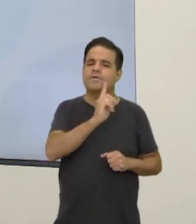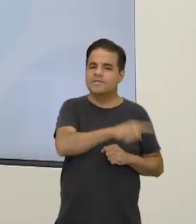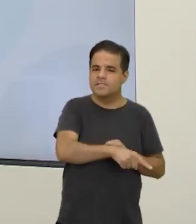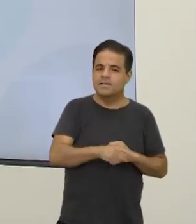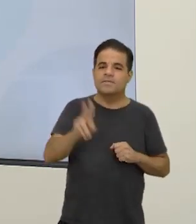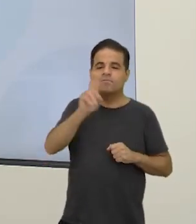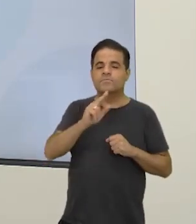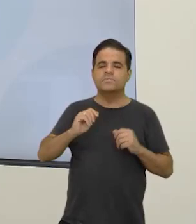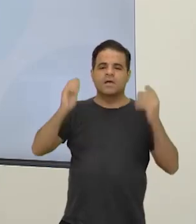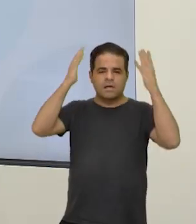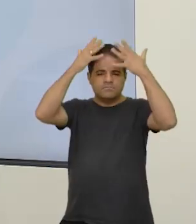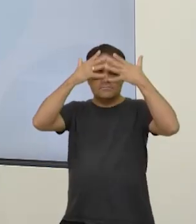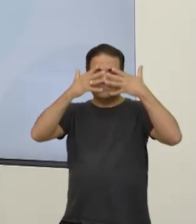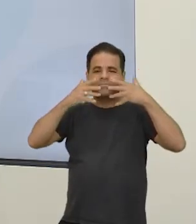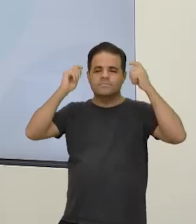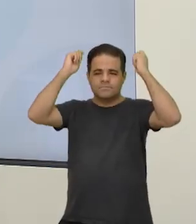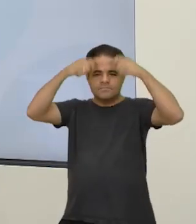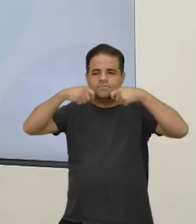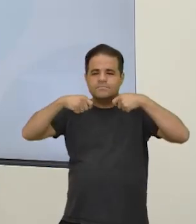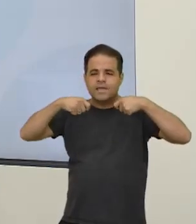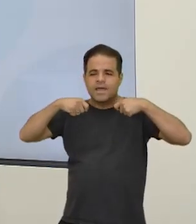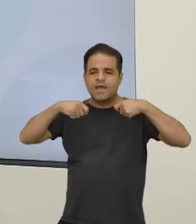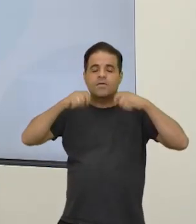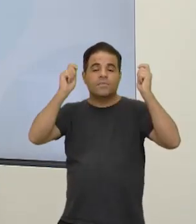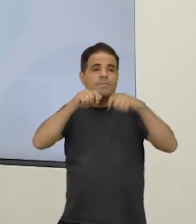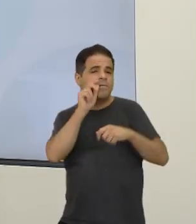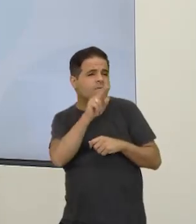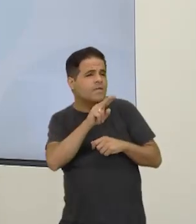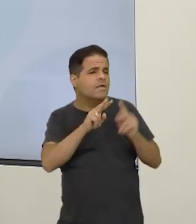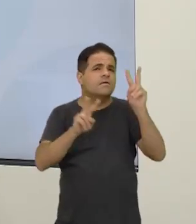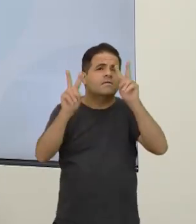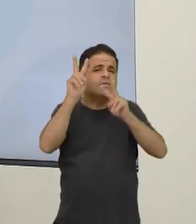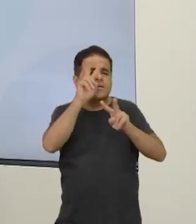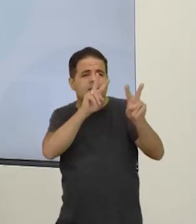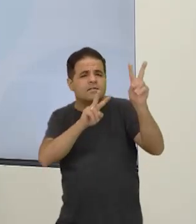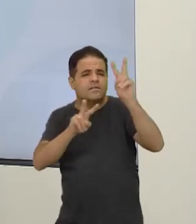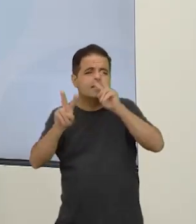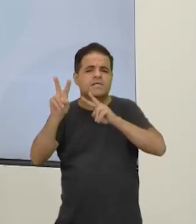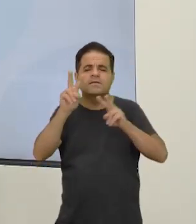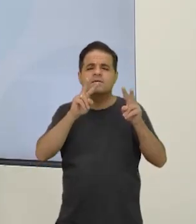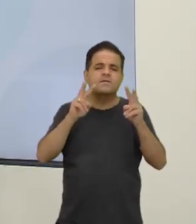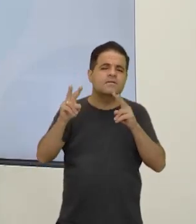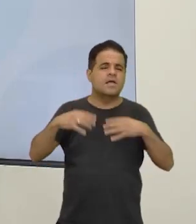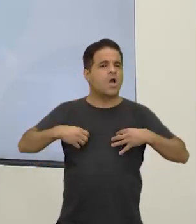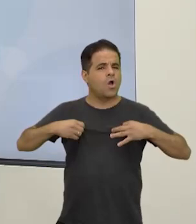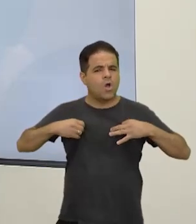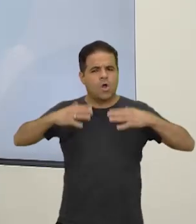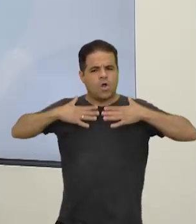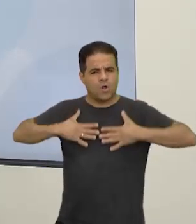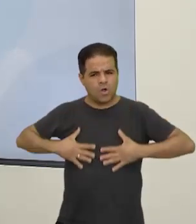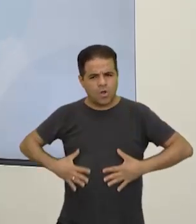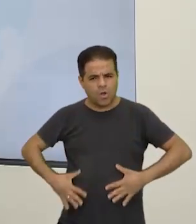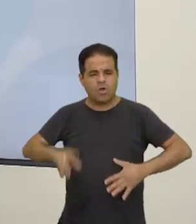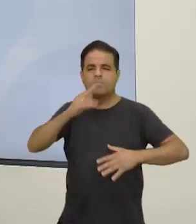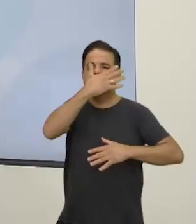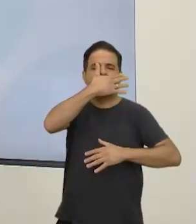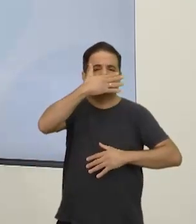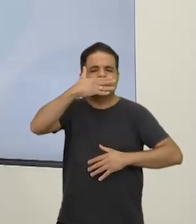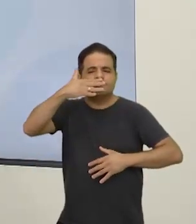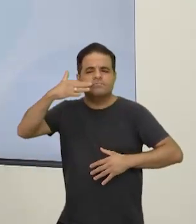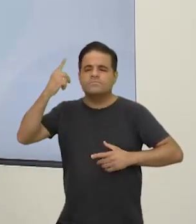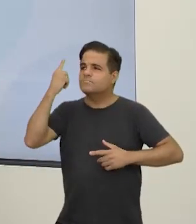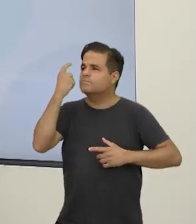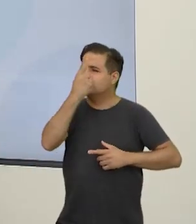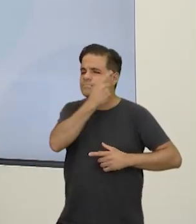estava usando um véu. Ele só conseguia ver um pouco através do véu e conseguia ver um pouquinho da roupa que ela usava, o perfume e tal. E